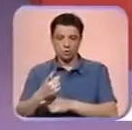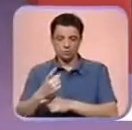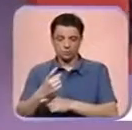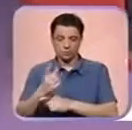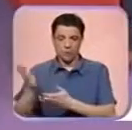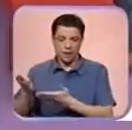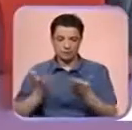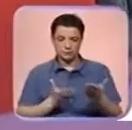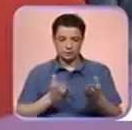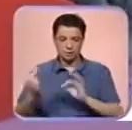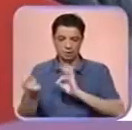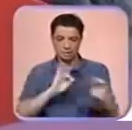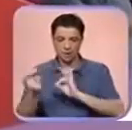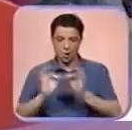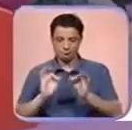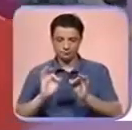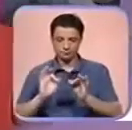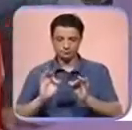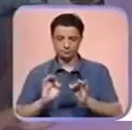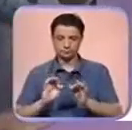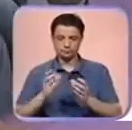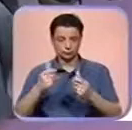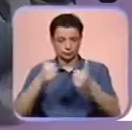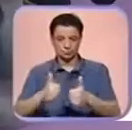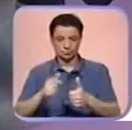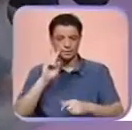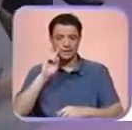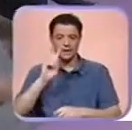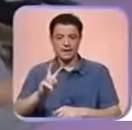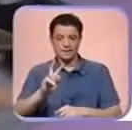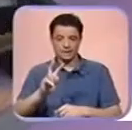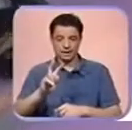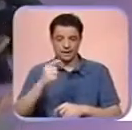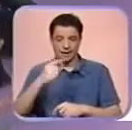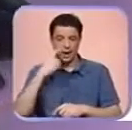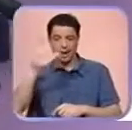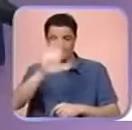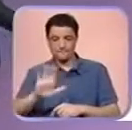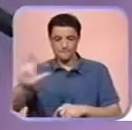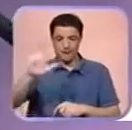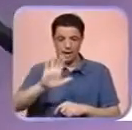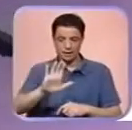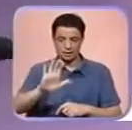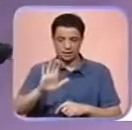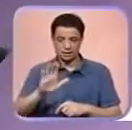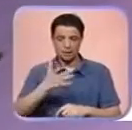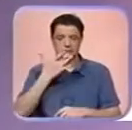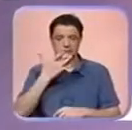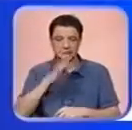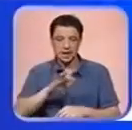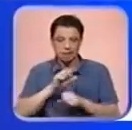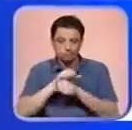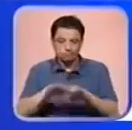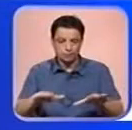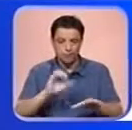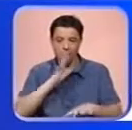A apresentação que preparou. Nós vamos então ver que aquela imagem há bocado que tínhamos não tinha hemorragias, não tinha aquelas